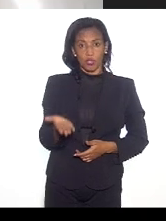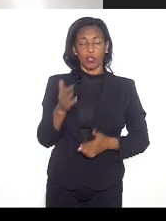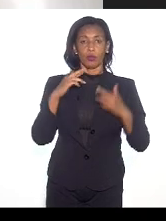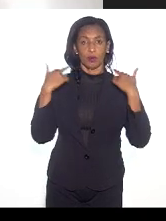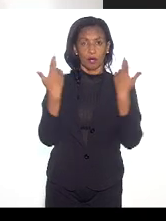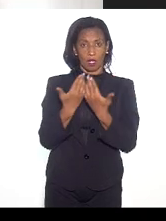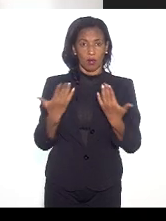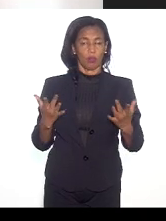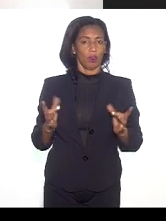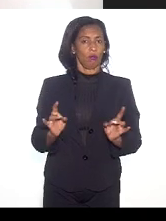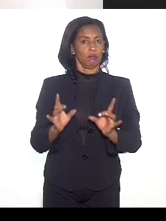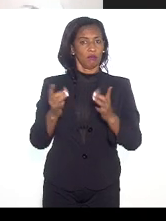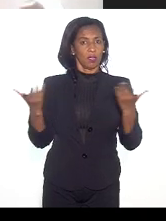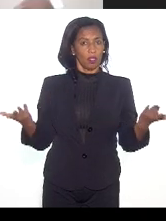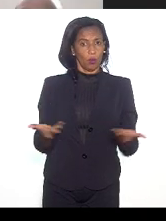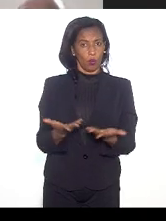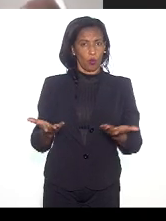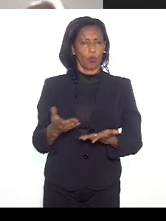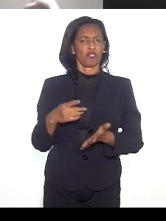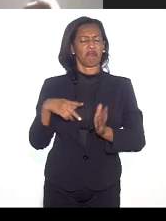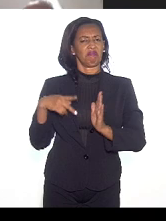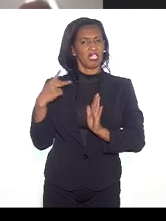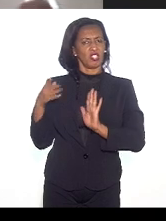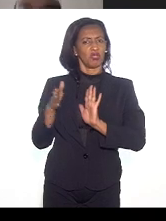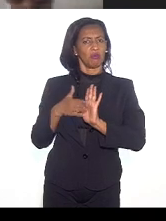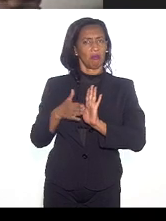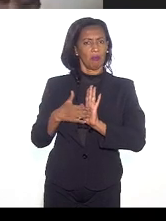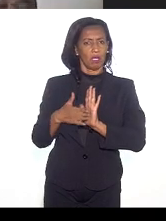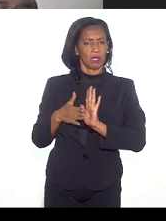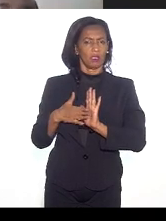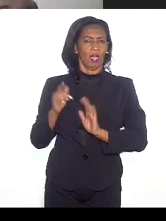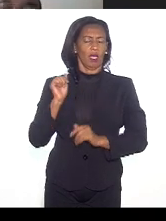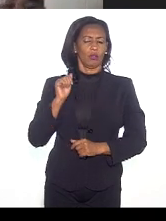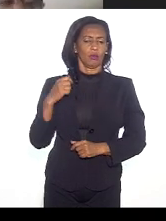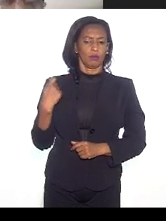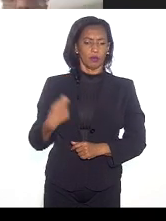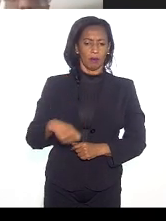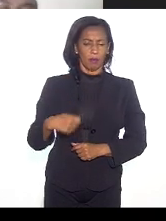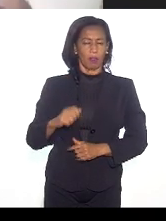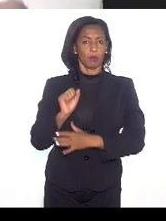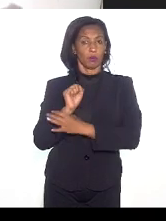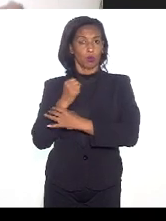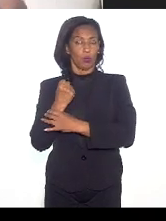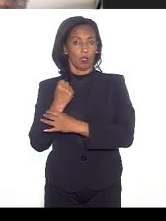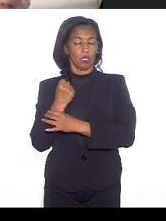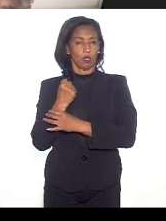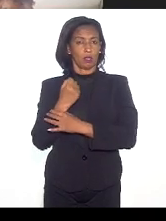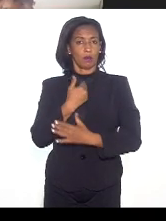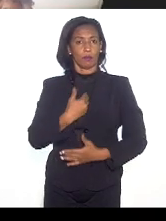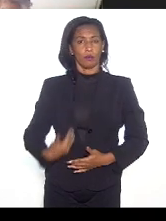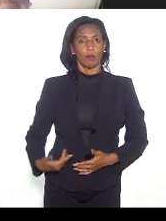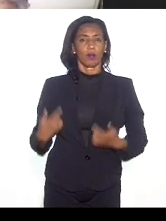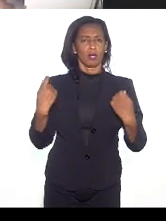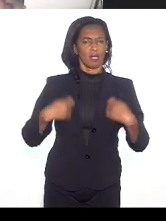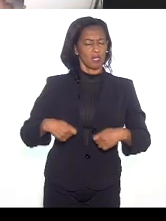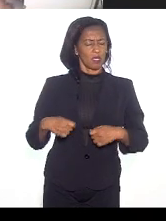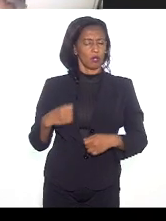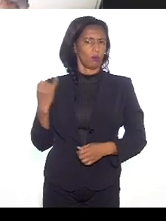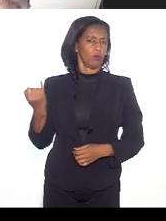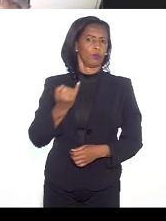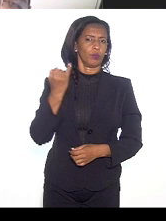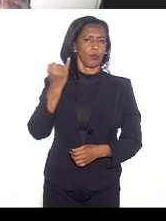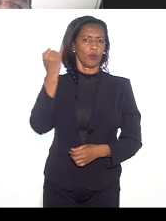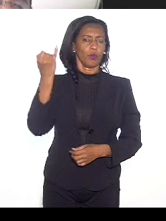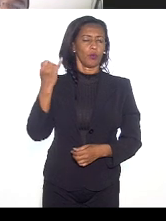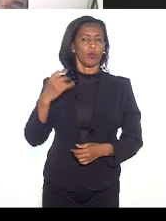pública, deputada Marta Rocha, que tem tido um mandato também muito combativo, vocacionada para os temas da segurança pública, mas tem sido muito combativa